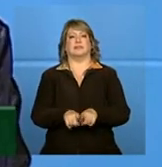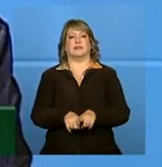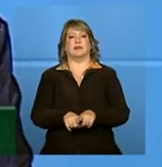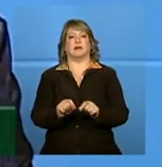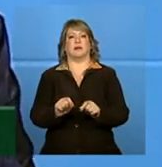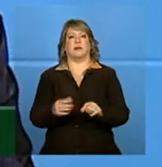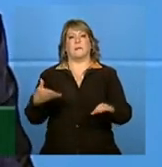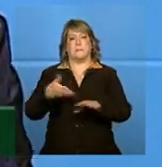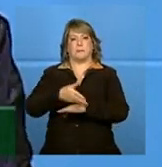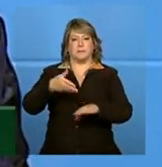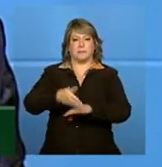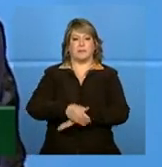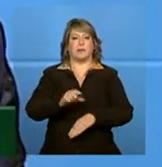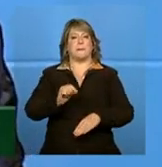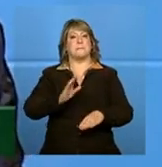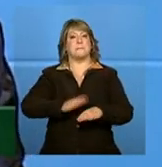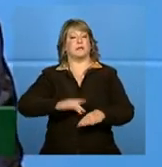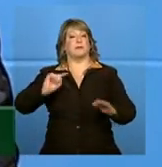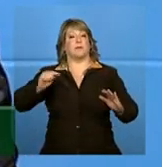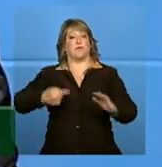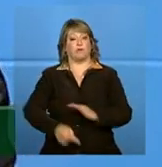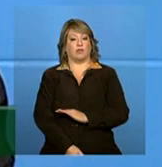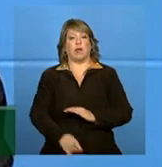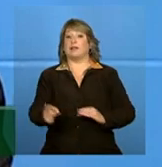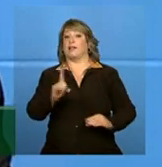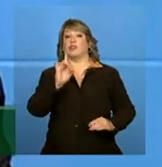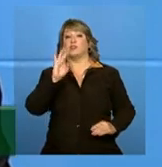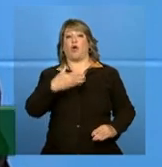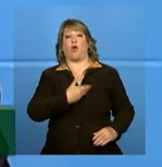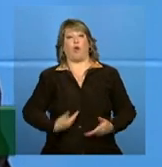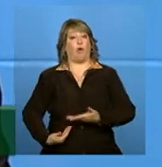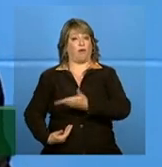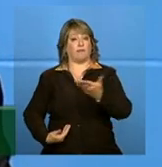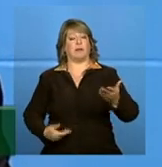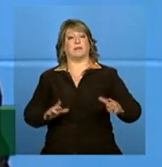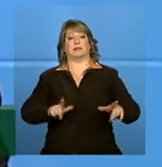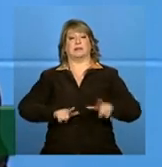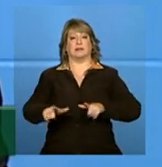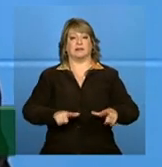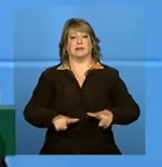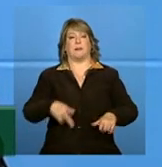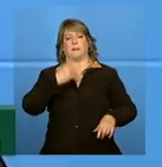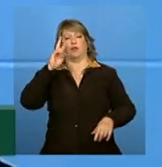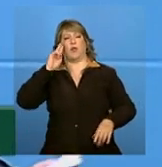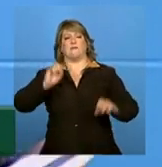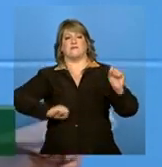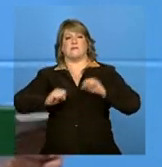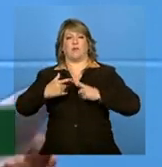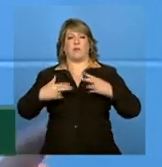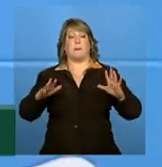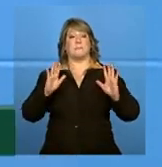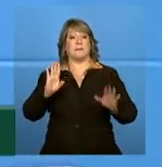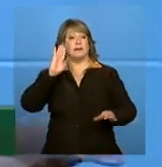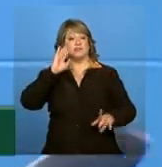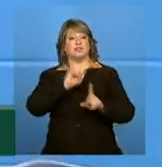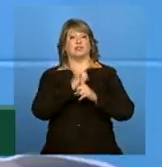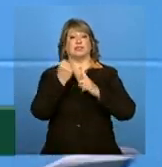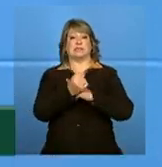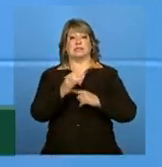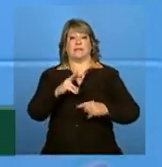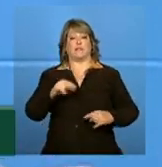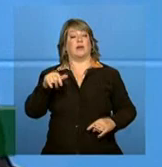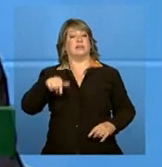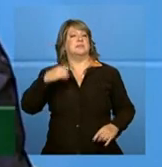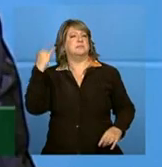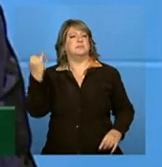uma participação mais intensa, não só de governos, de trabalhadores, empregadores, mas principalmente da sociedade civil. Esse é um